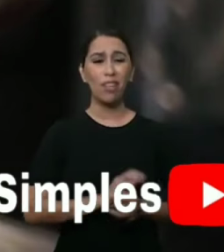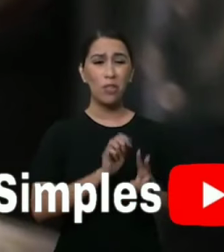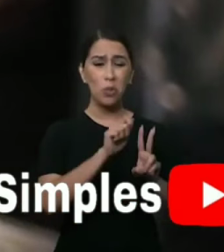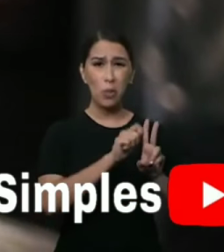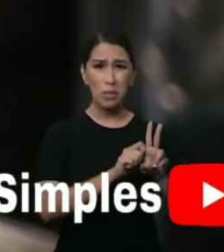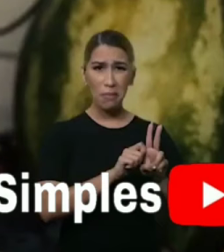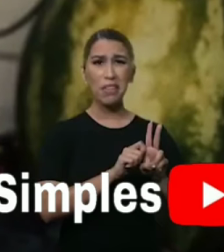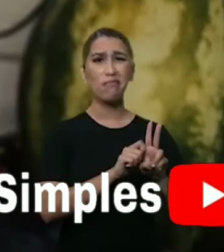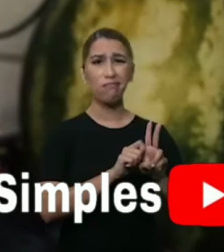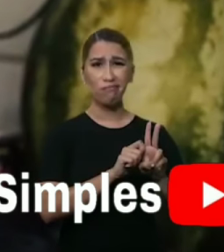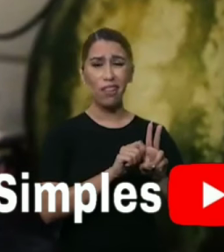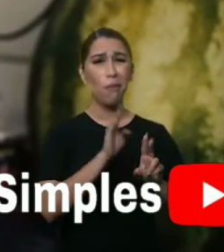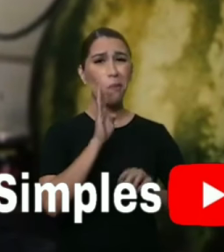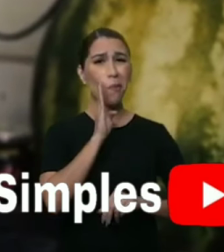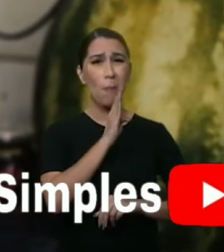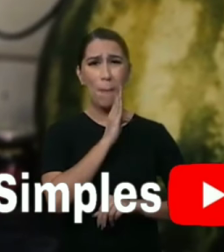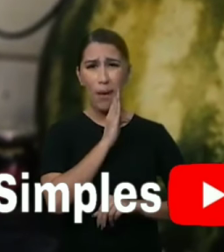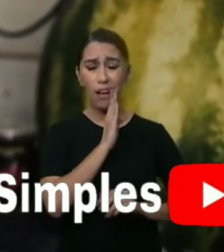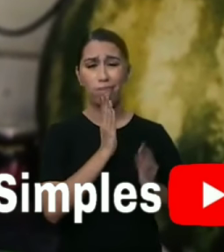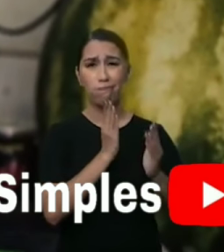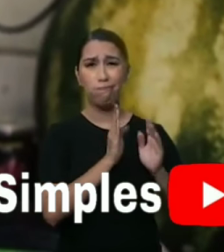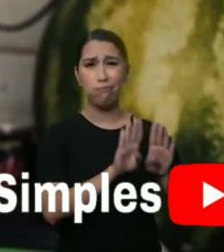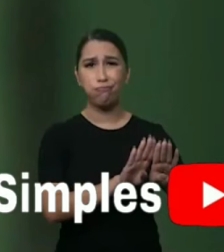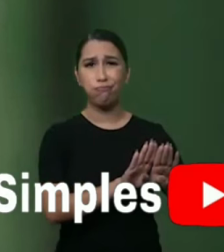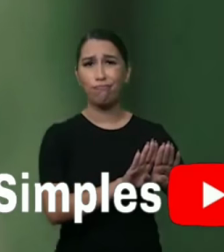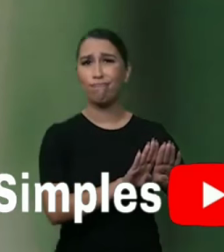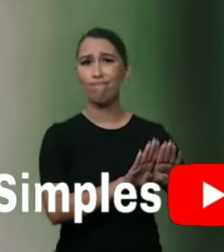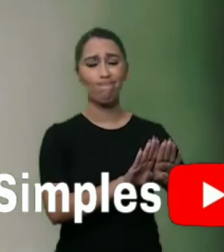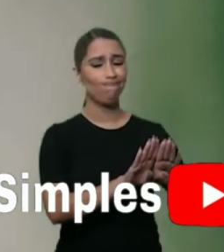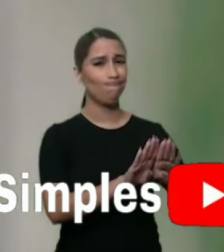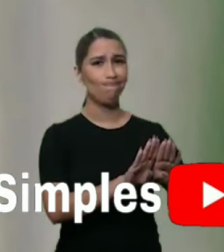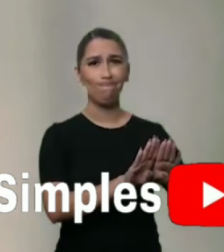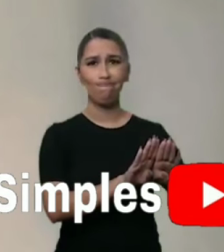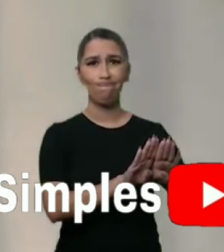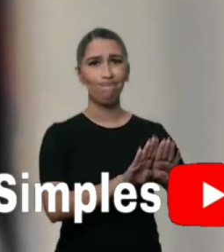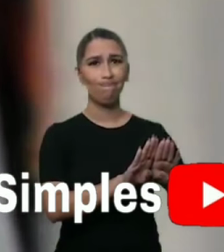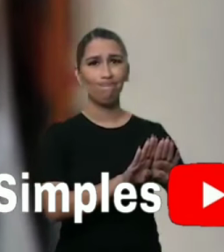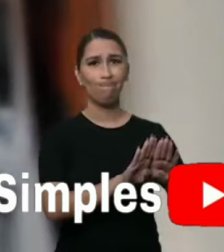A gente passou 2 meses fechado lá, se puder abrir. 2 meses.